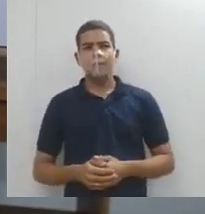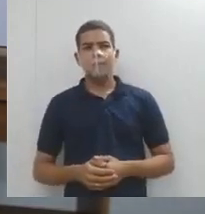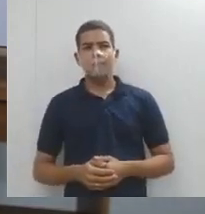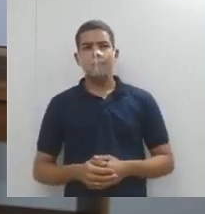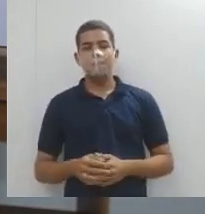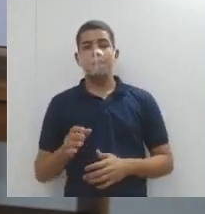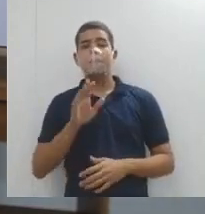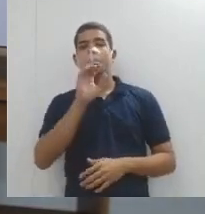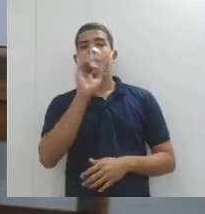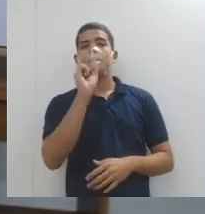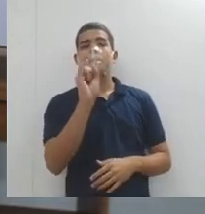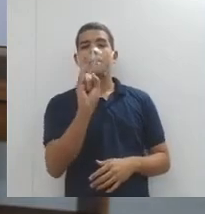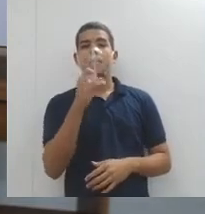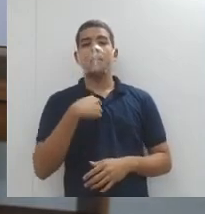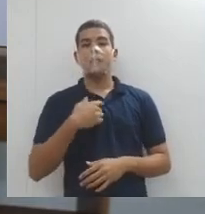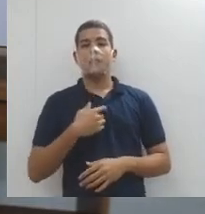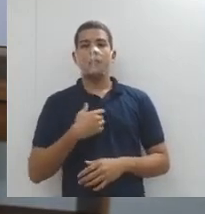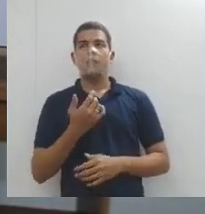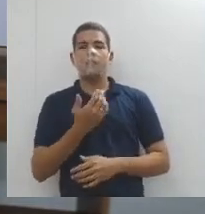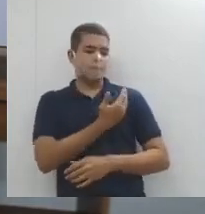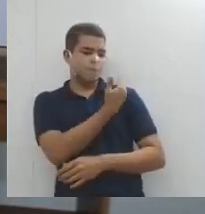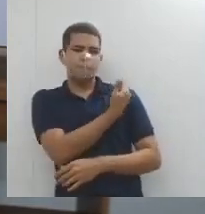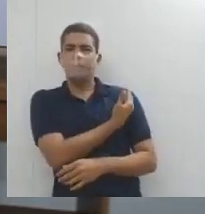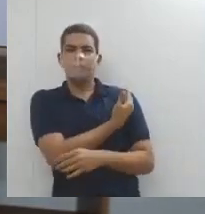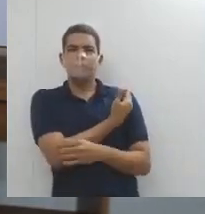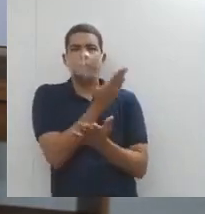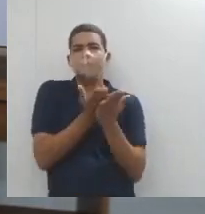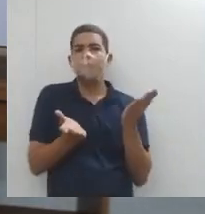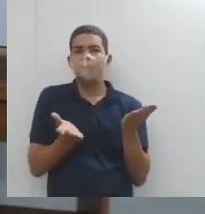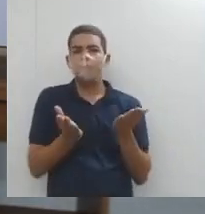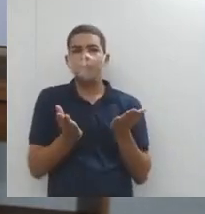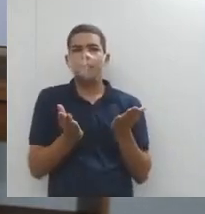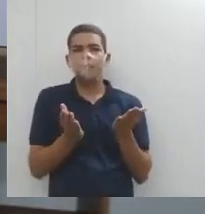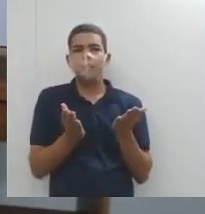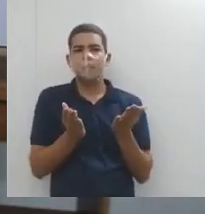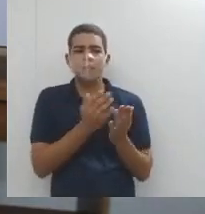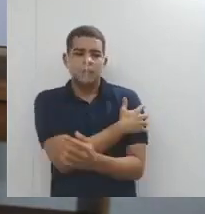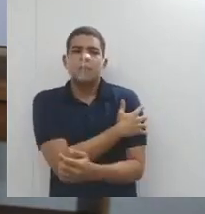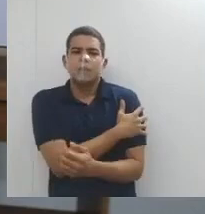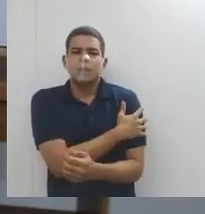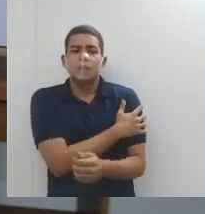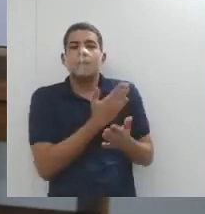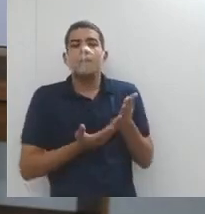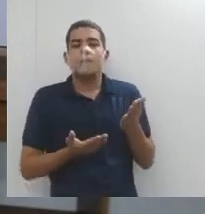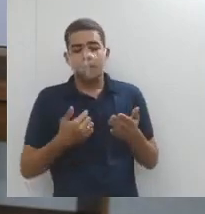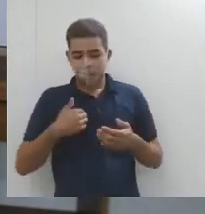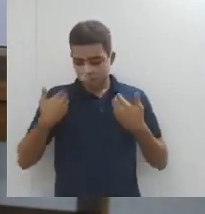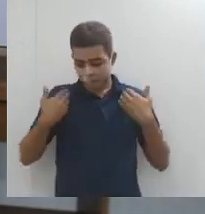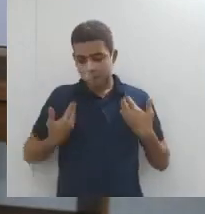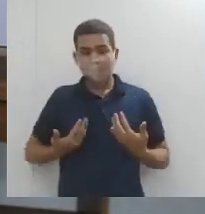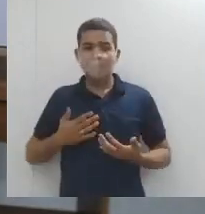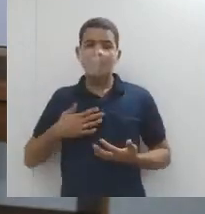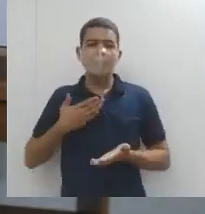eu perdesse uma parte do meu corpo, a parte do meu corpo ela não é esse acessório. Ela